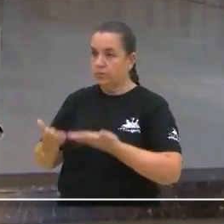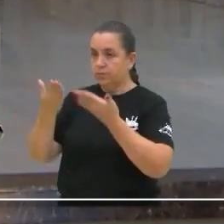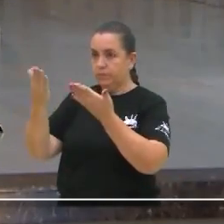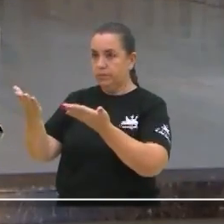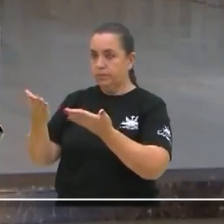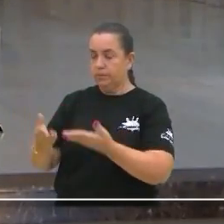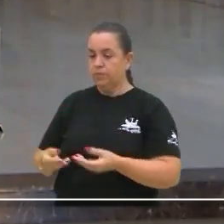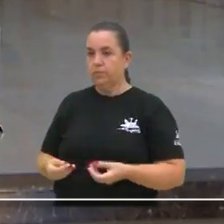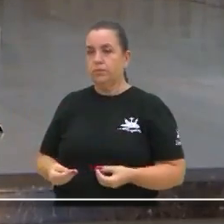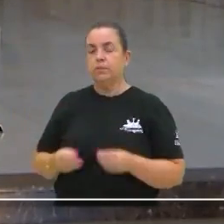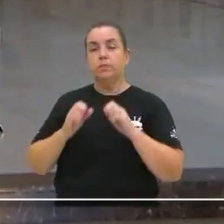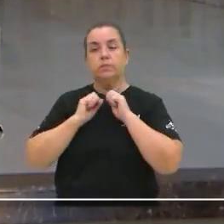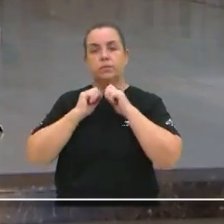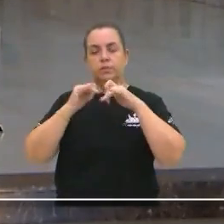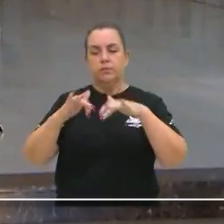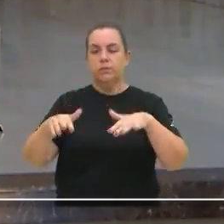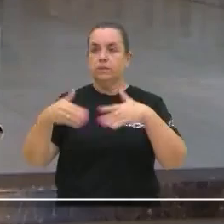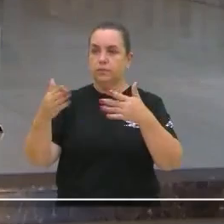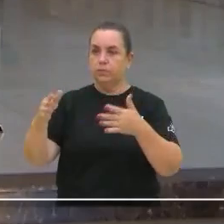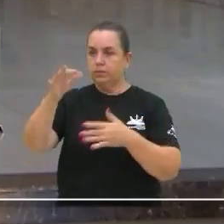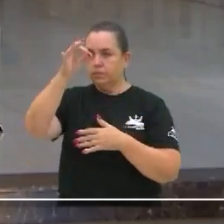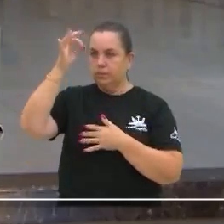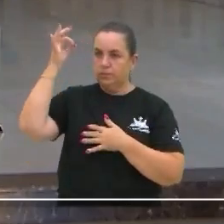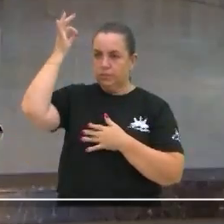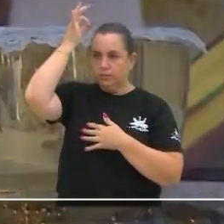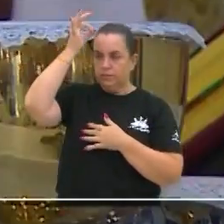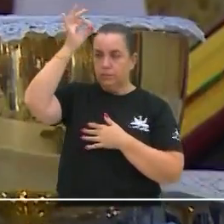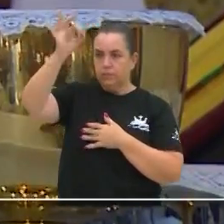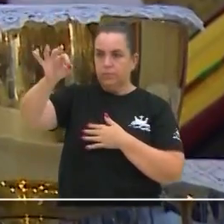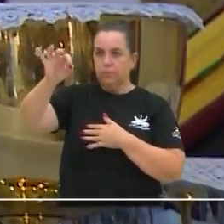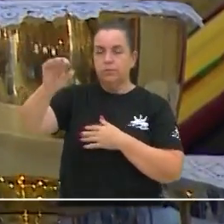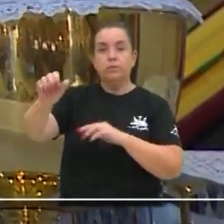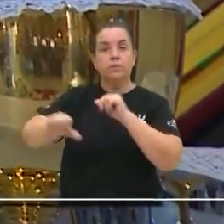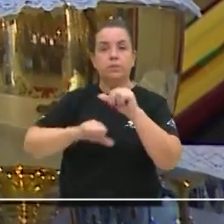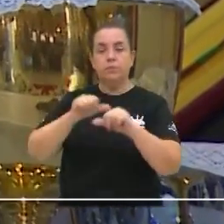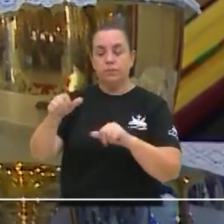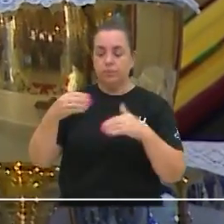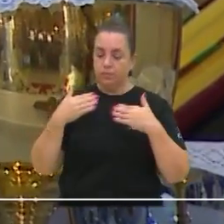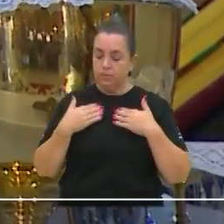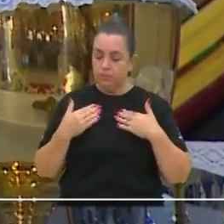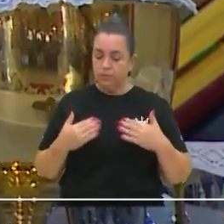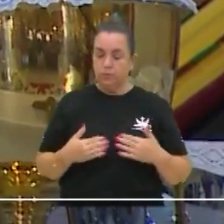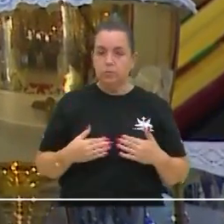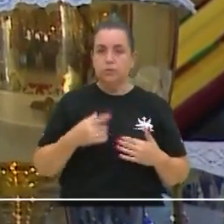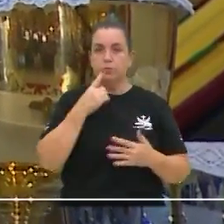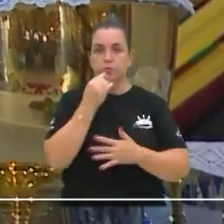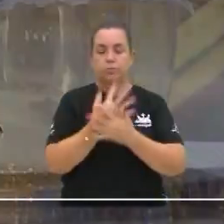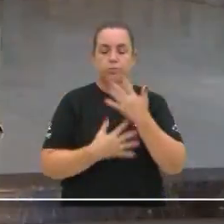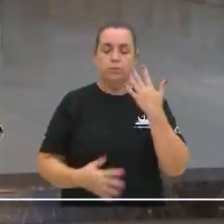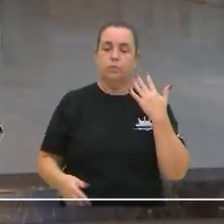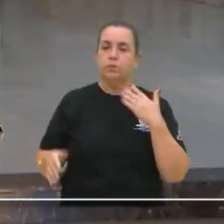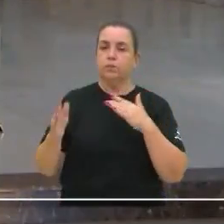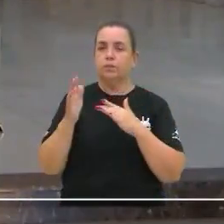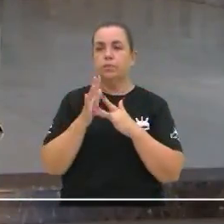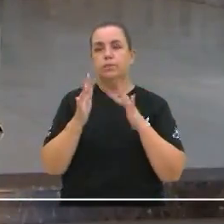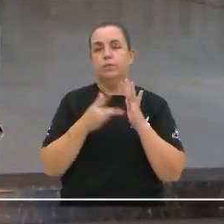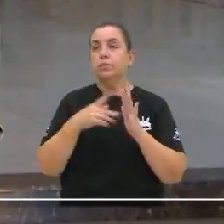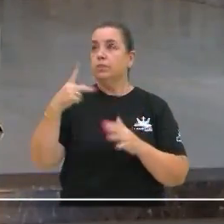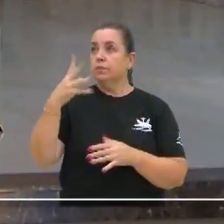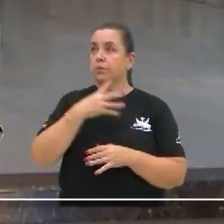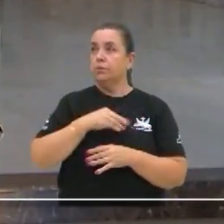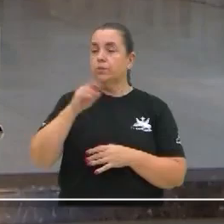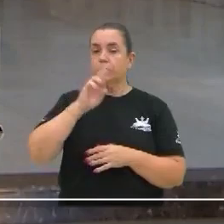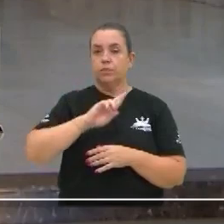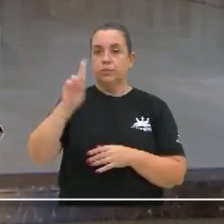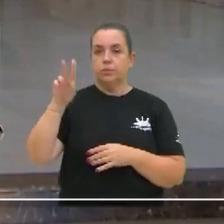Santificai, pois, estas oferendas, derramando sobre elas o vosso Espírito, a fim de que se tornem para nós o corpo, o